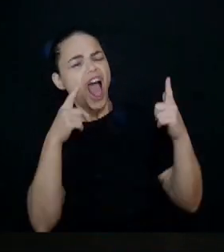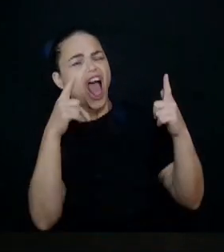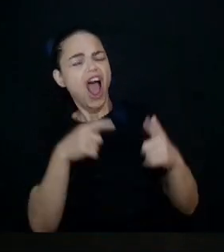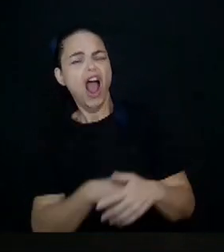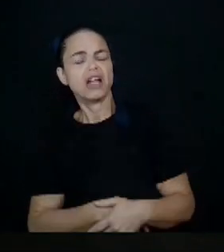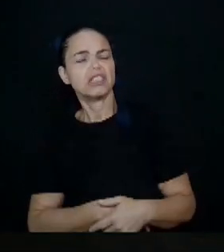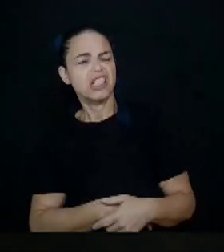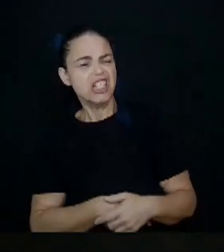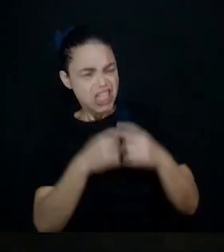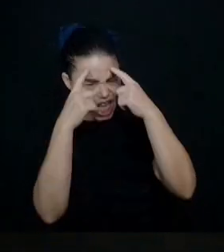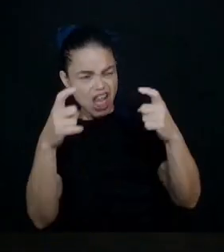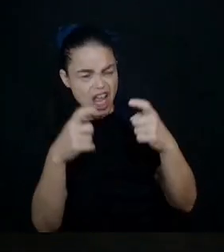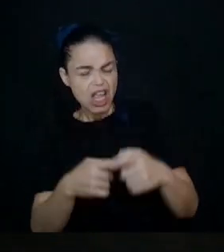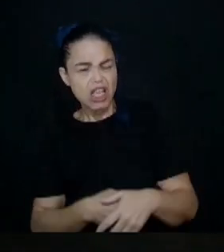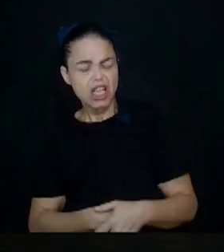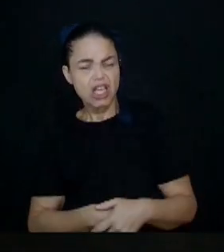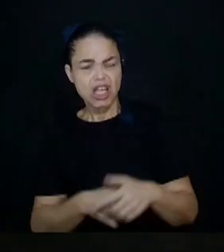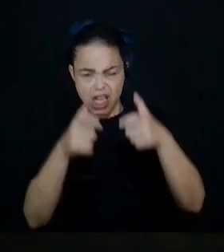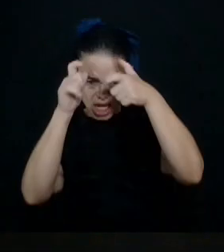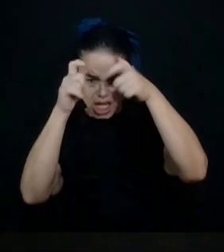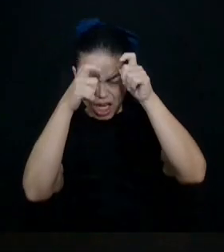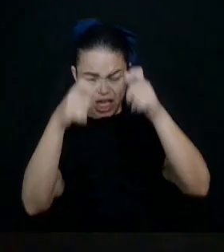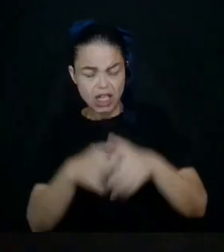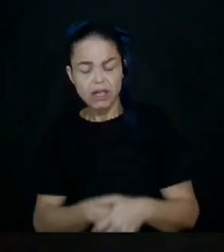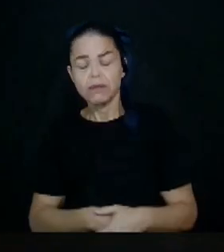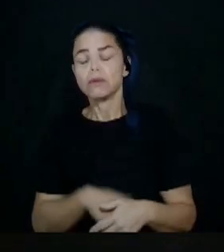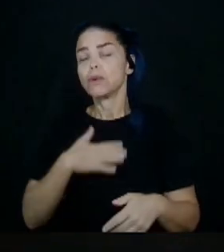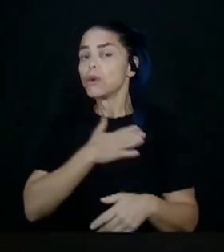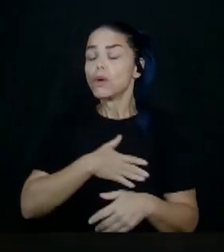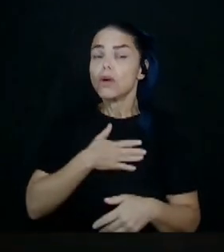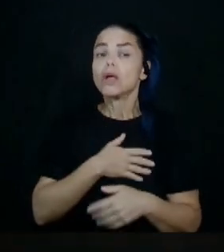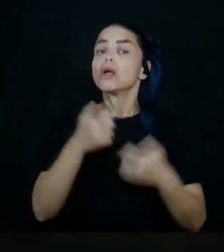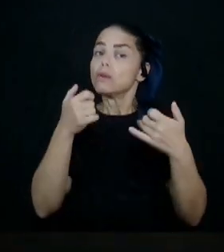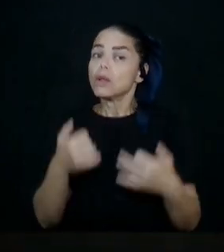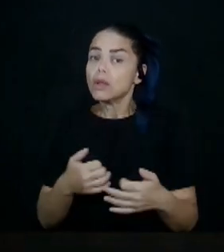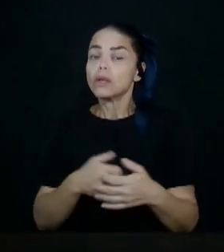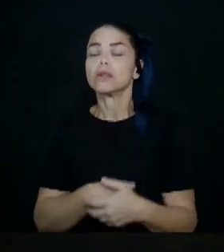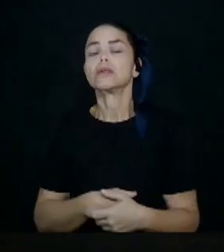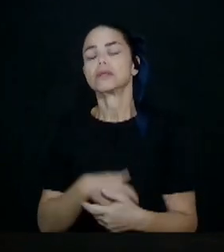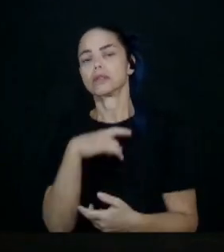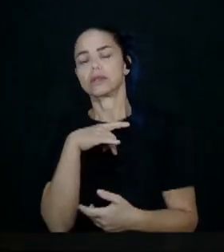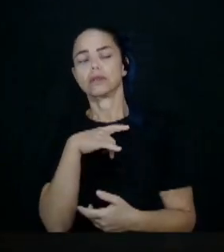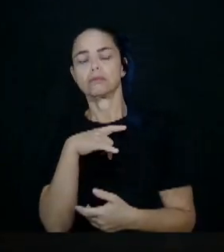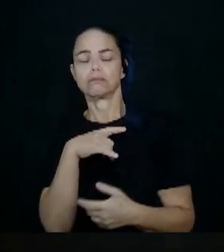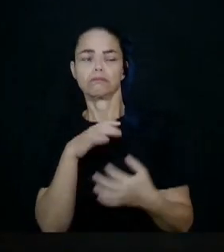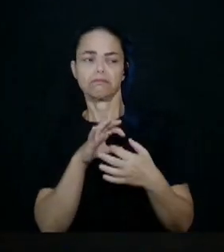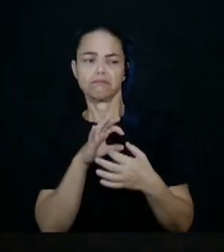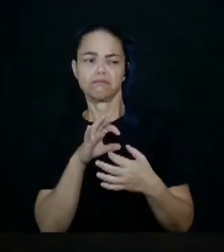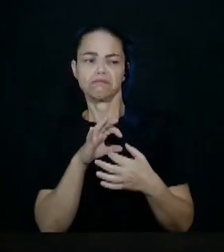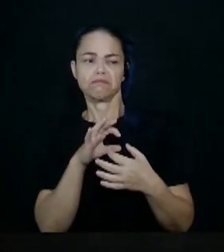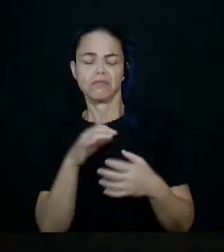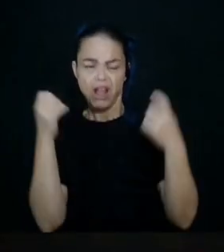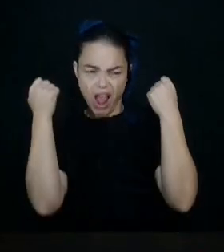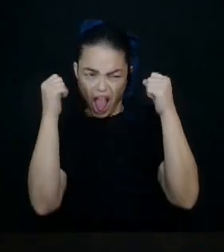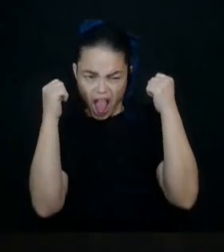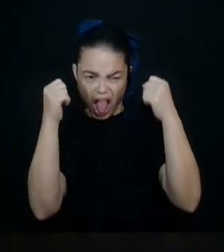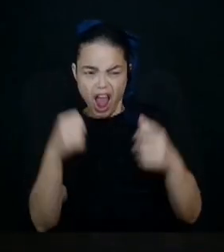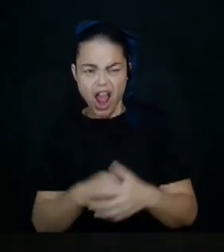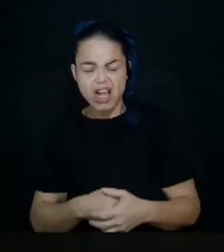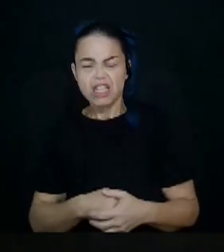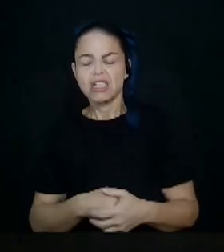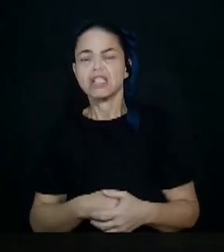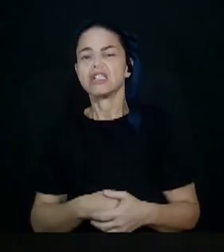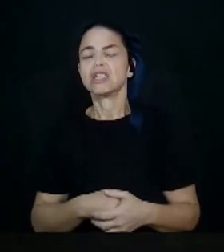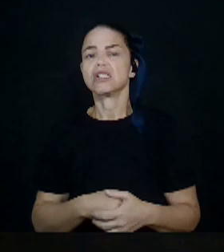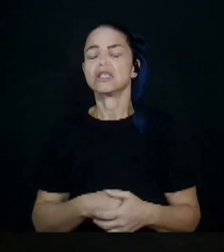explosivo intermitente. Eu gostaria que você trouxesse para a gente se existe uma ligação com essa explosão, né, do efeito